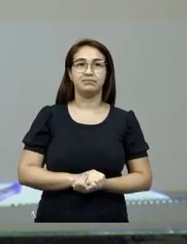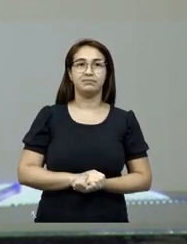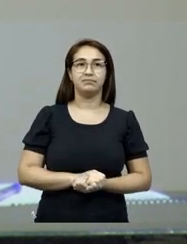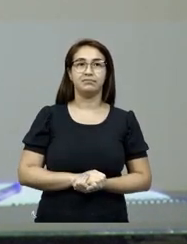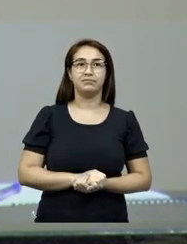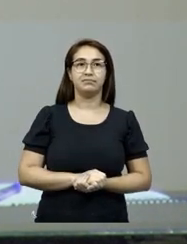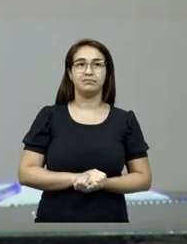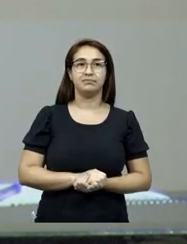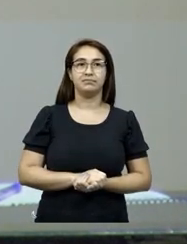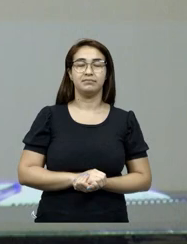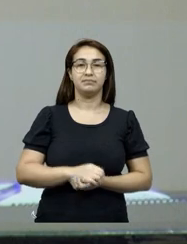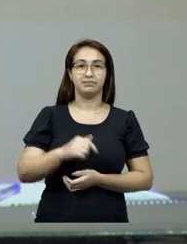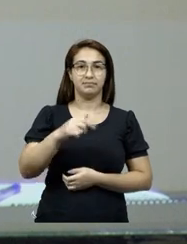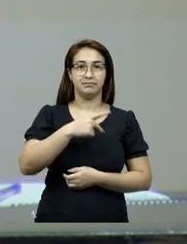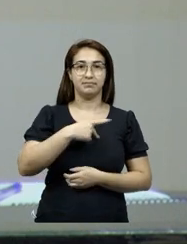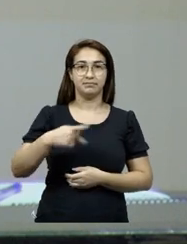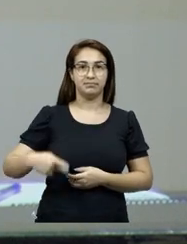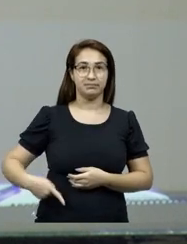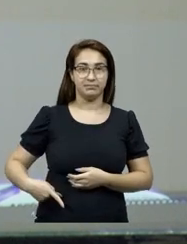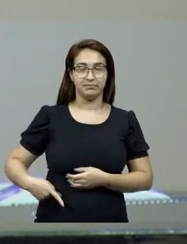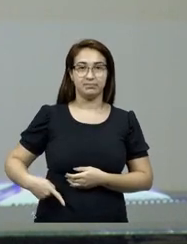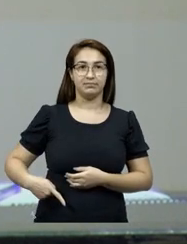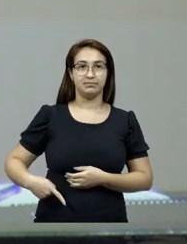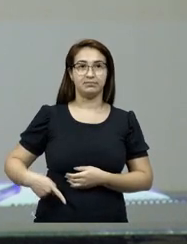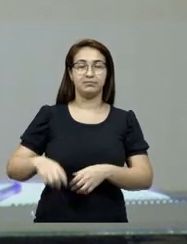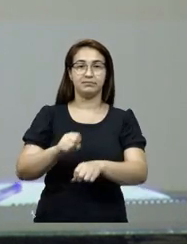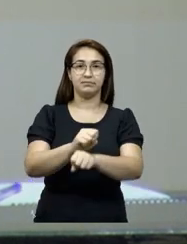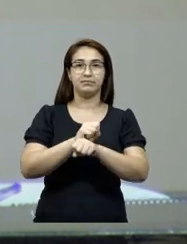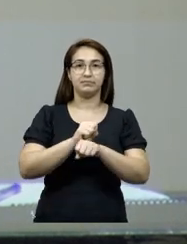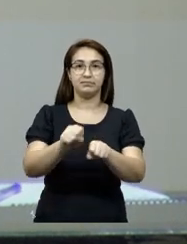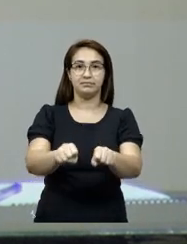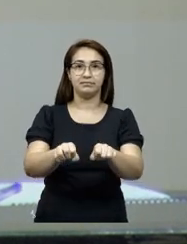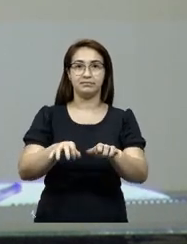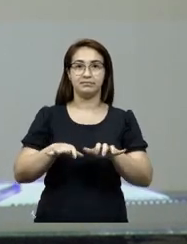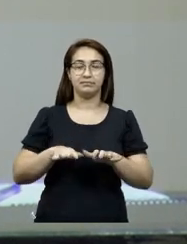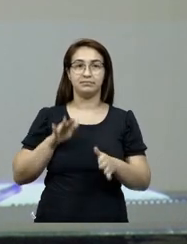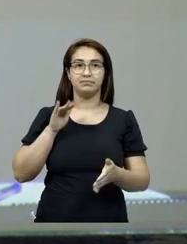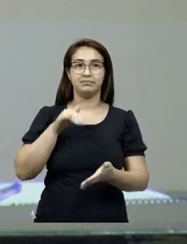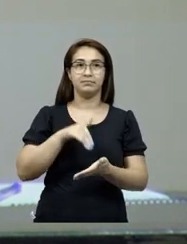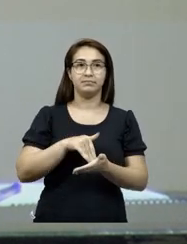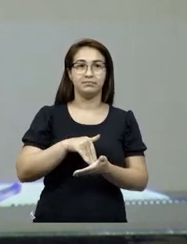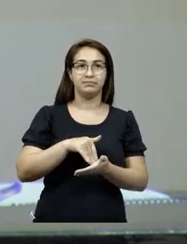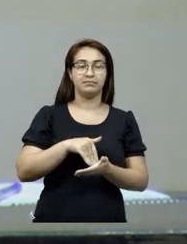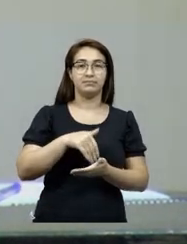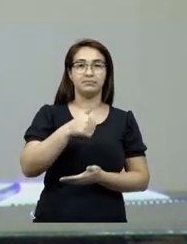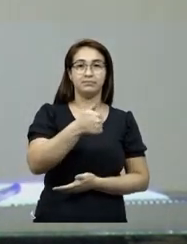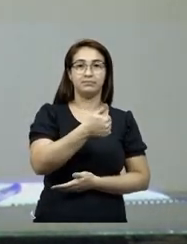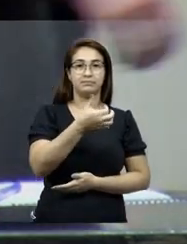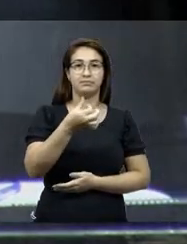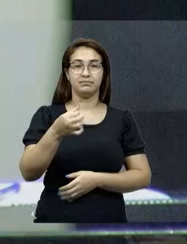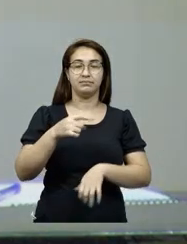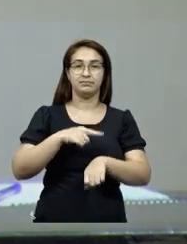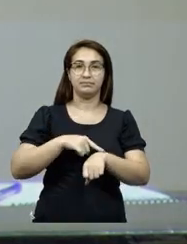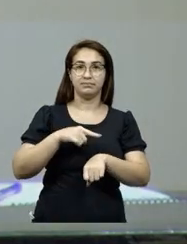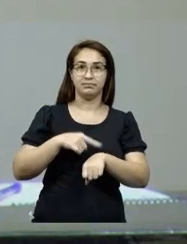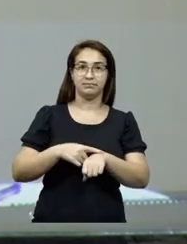inscritos, essa presidência suspende a sessão até às 16 horas,